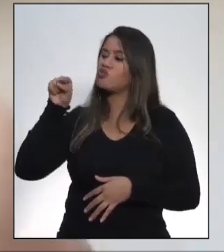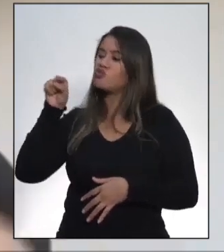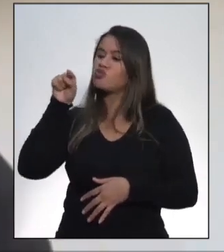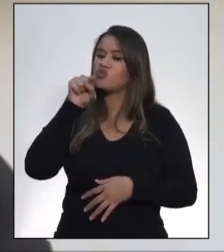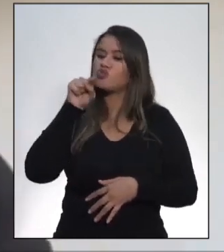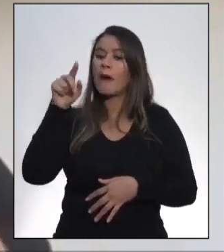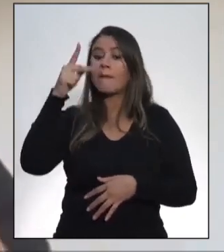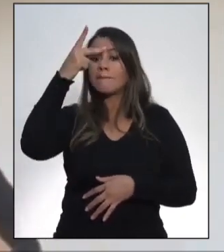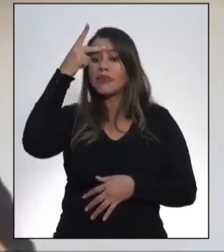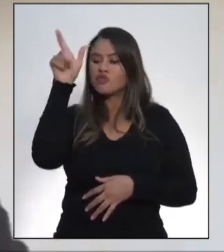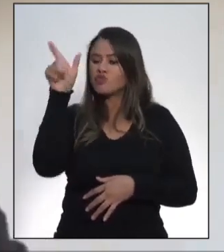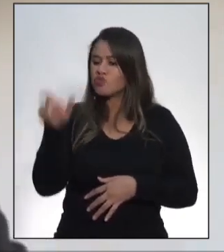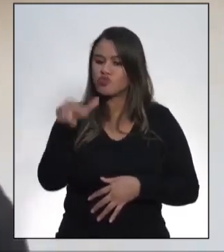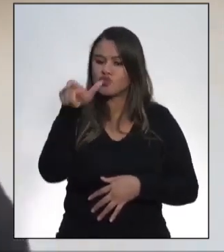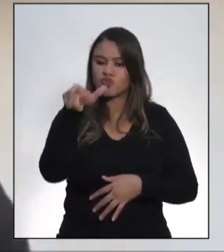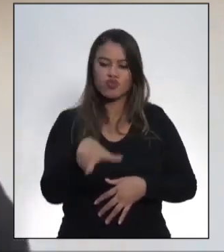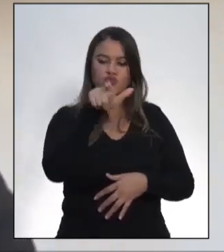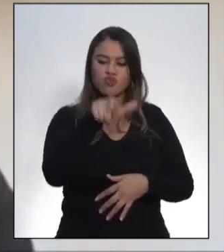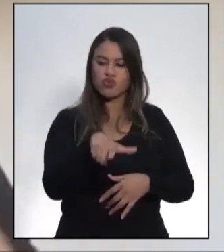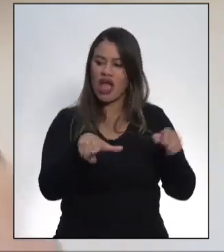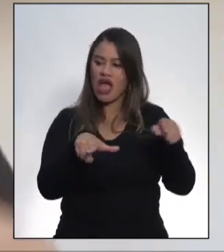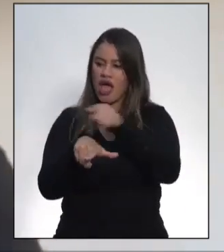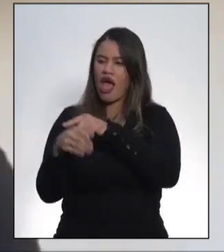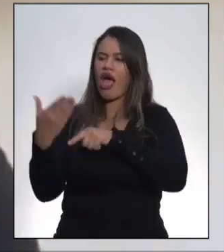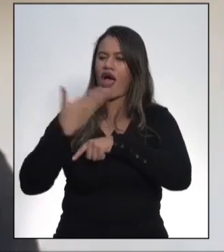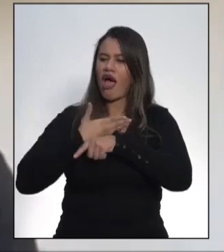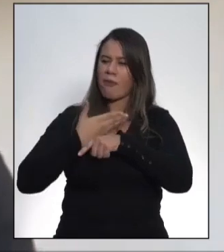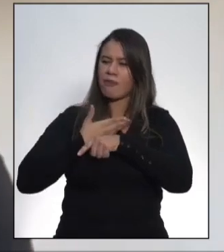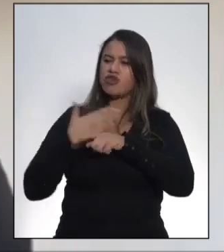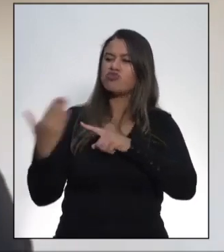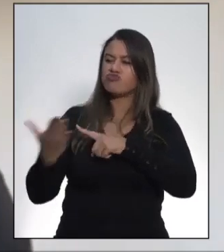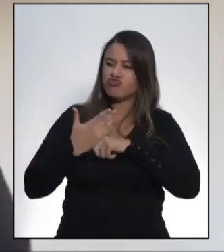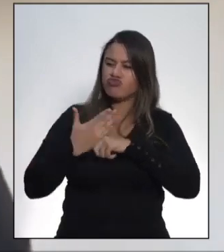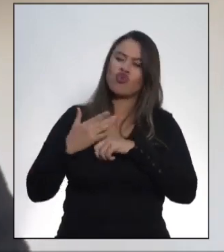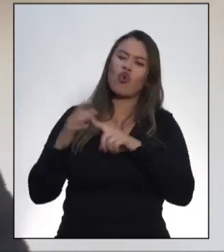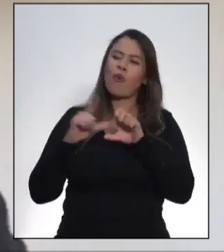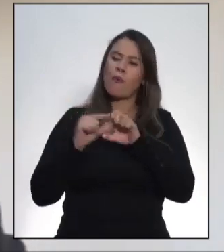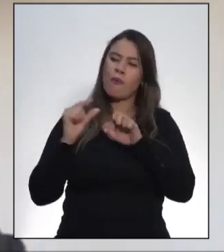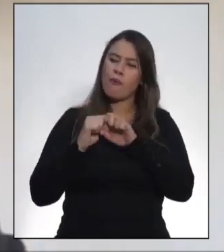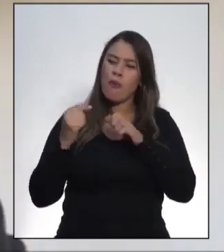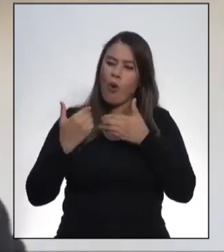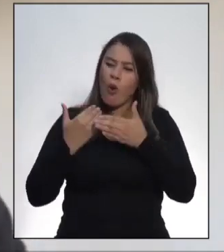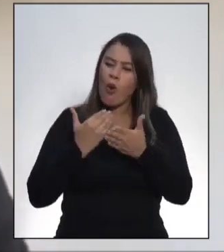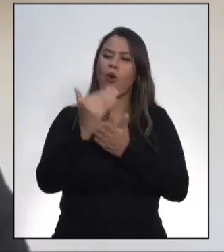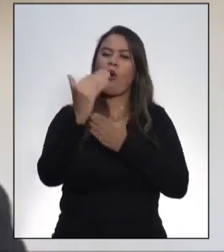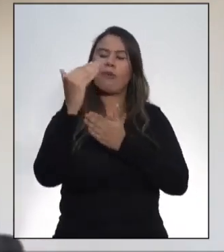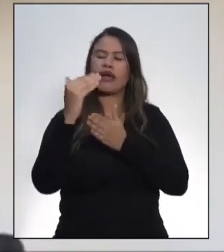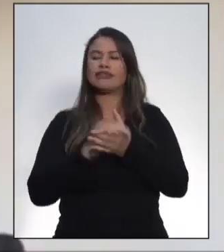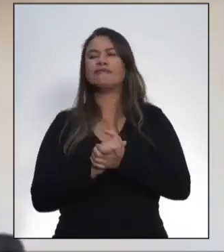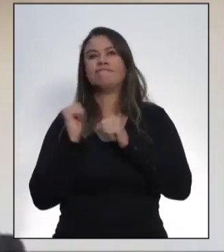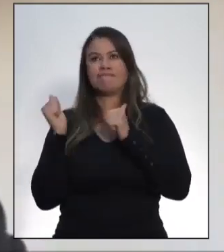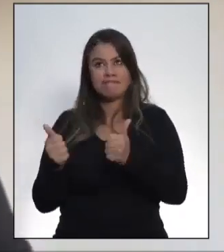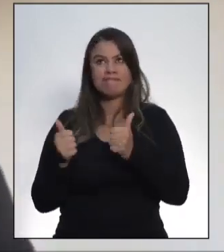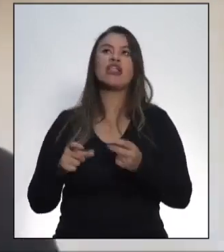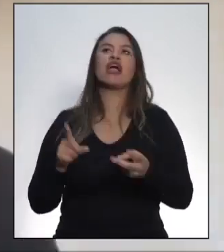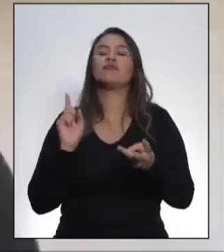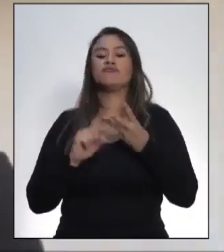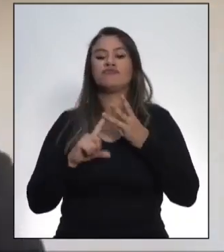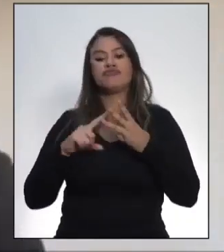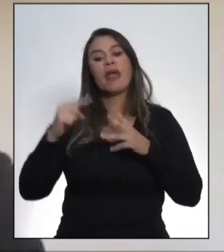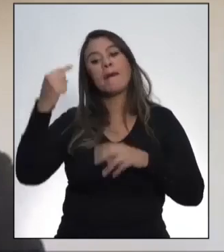time vai levar essa tua ideia, essa tua atitude empreendedora à frente. Você agora pensa em um produto ou